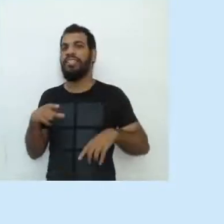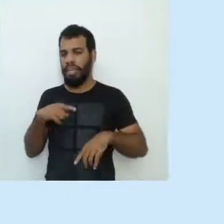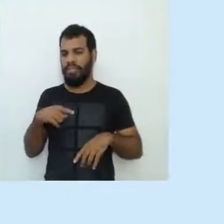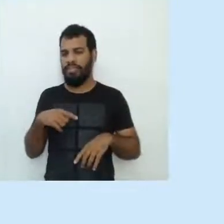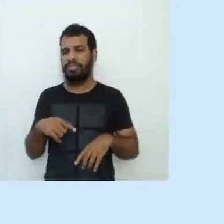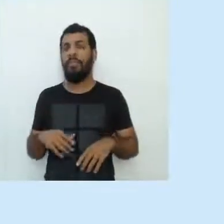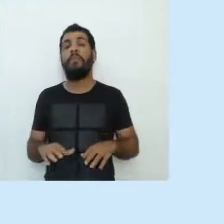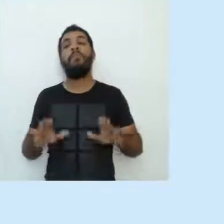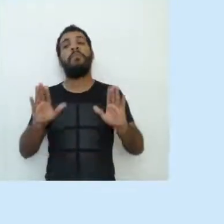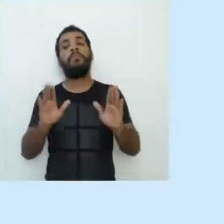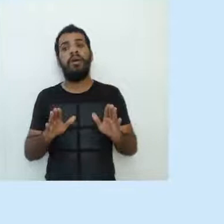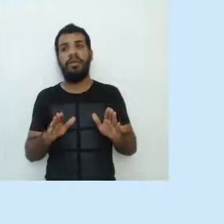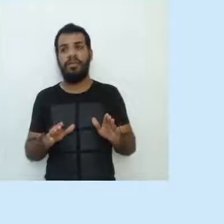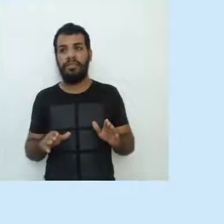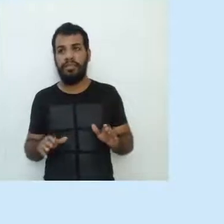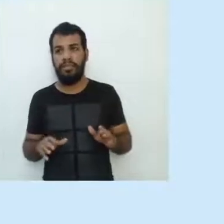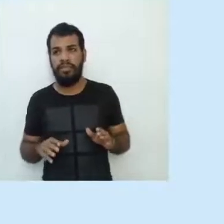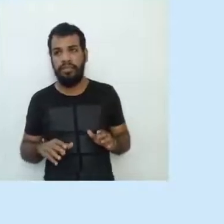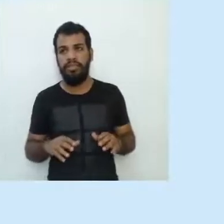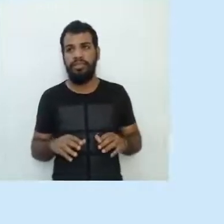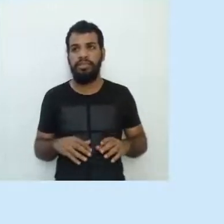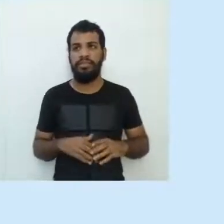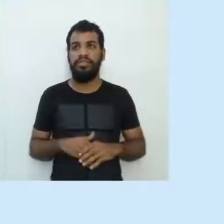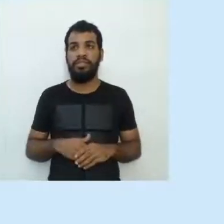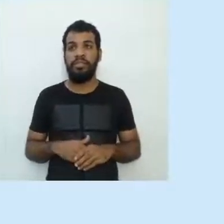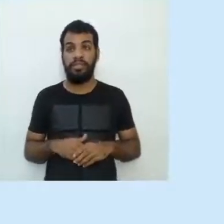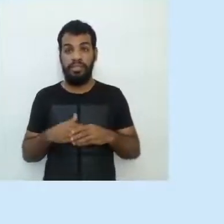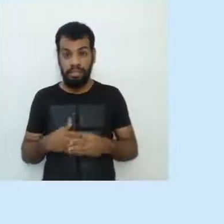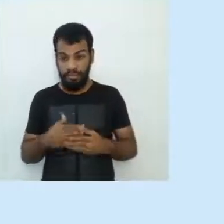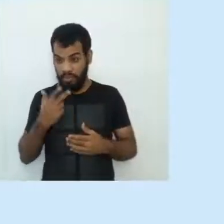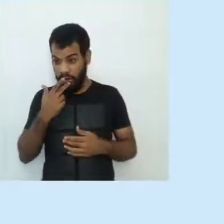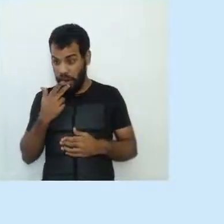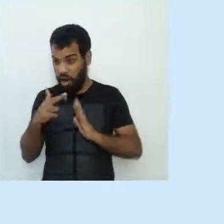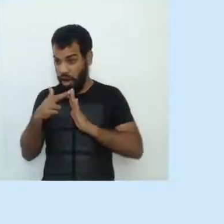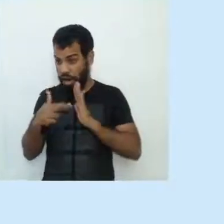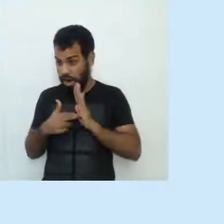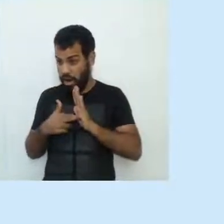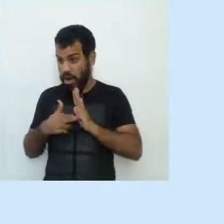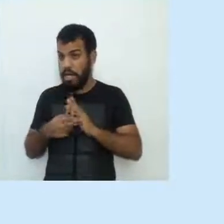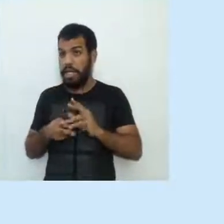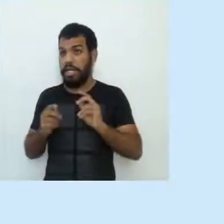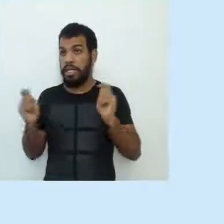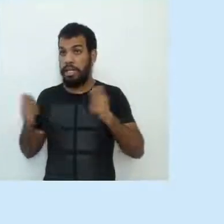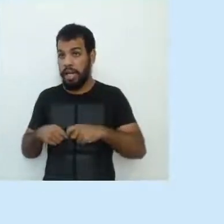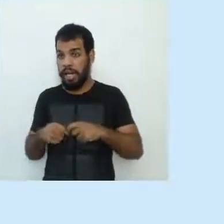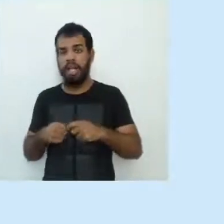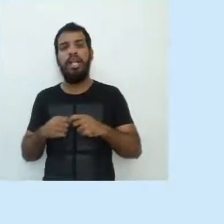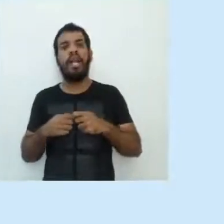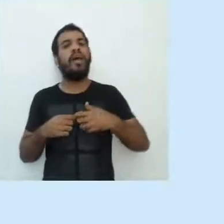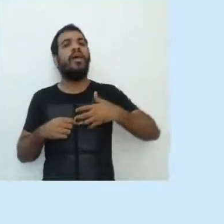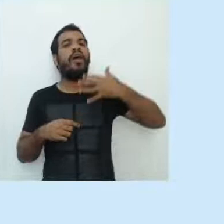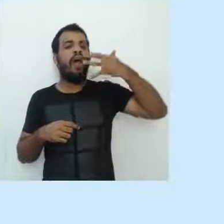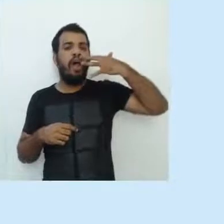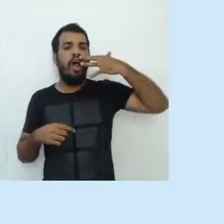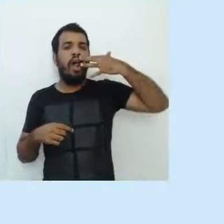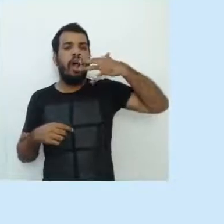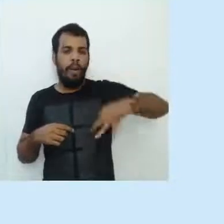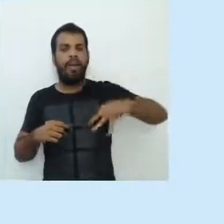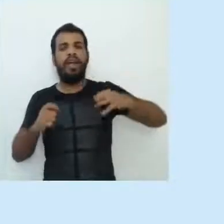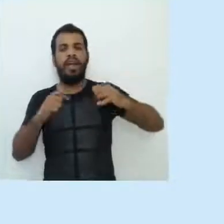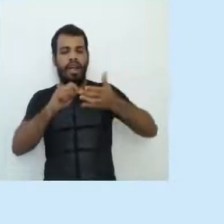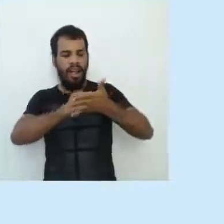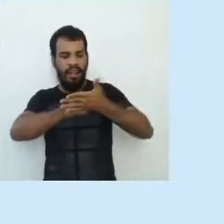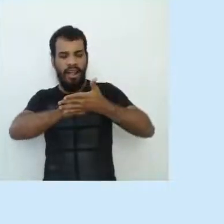Mas, quanto mais próxima a minha fala tiver da norma ortográfica, muito mais compreensível será o meu